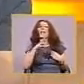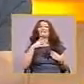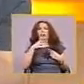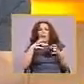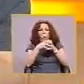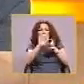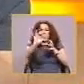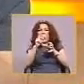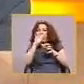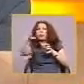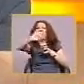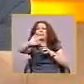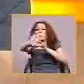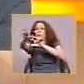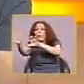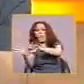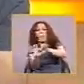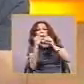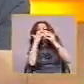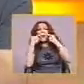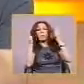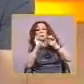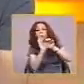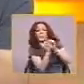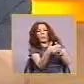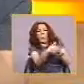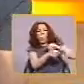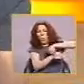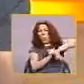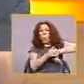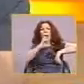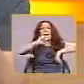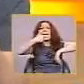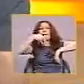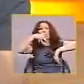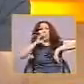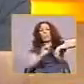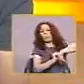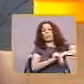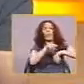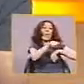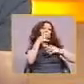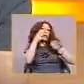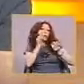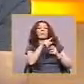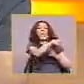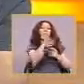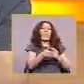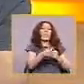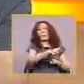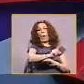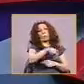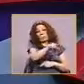guetos legais. Não pode aceitar, de facto, que determinadas pessoas, por uma determinada característica, não tenham acesso a um conjunto de direitos e